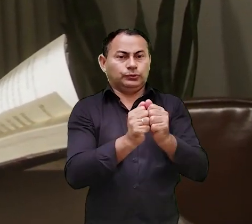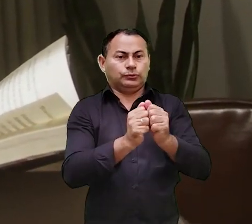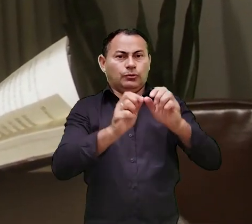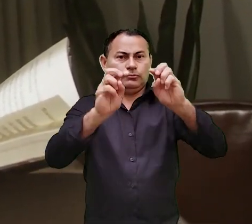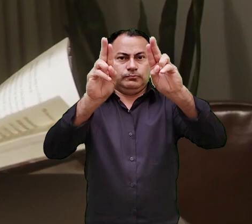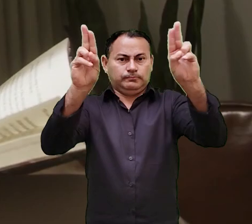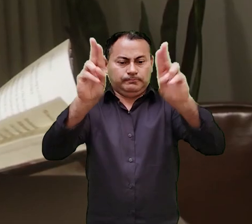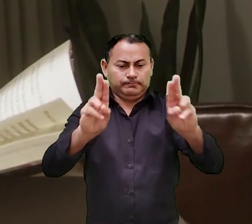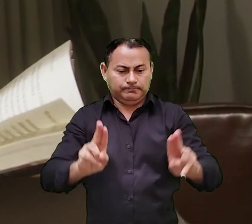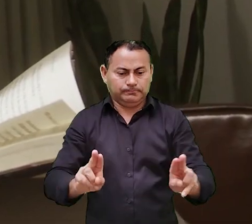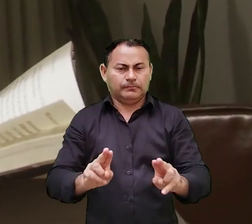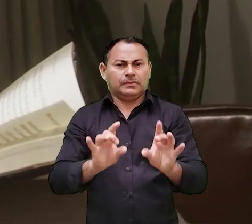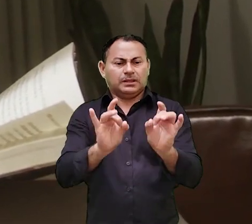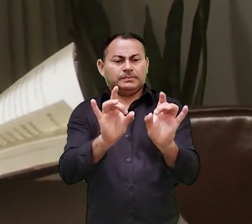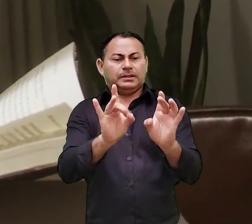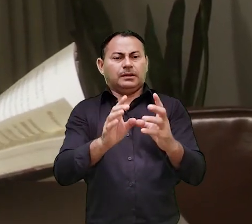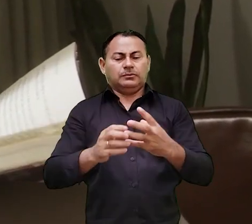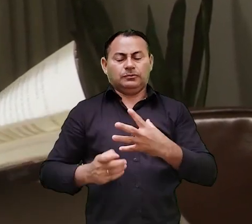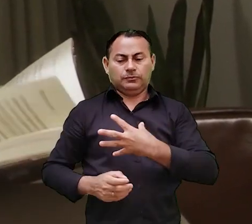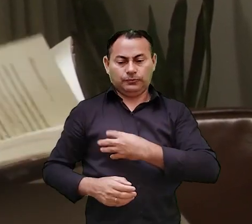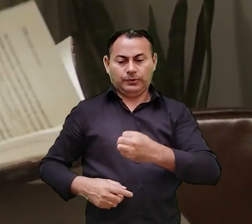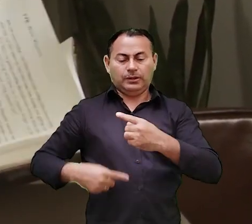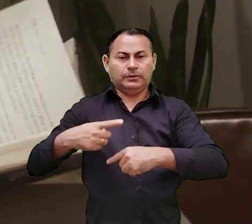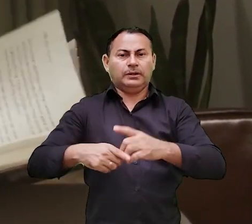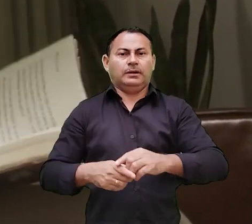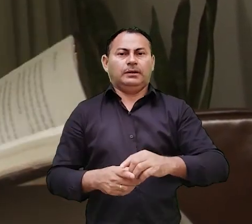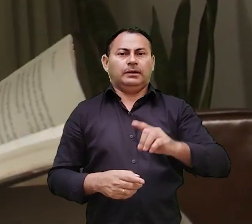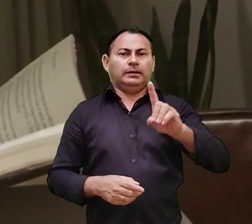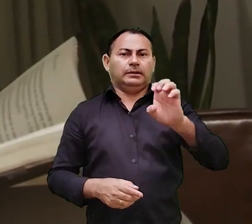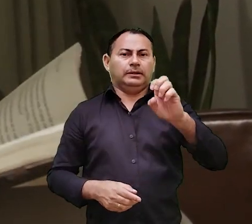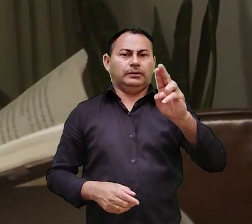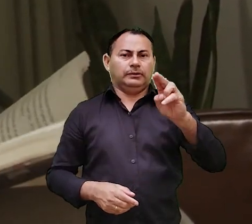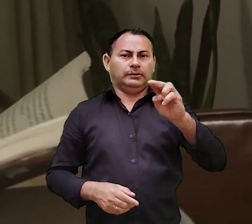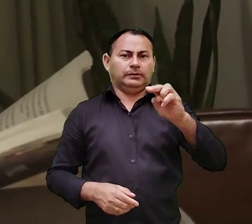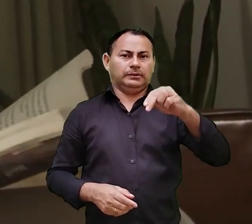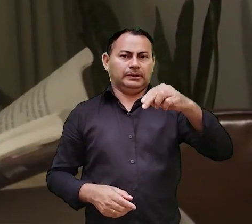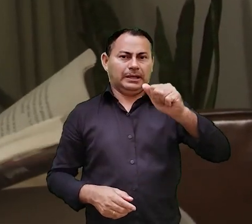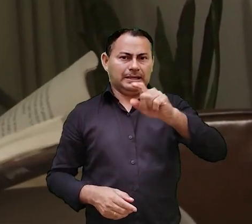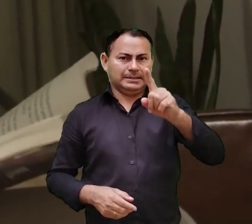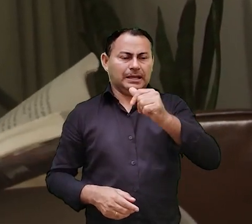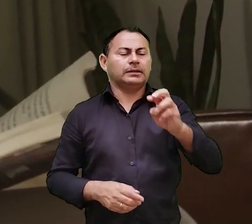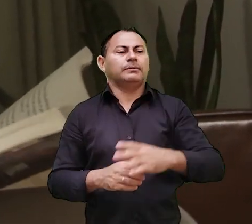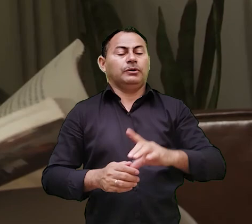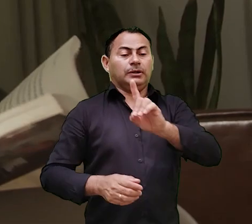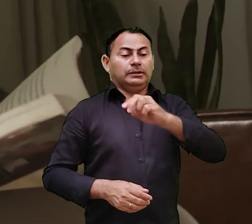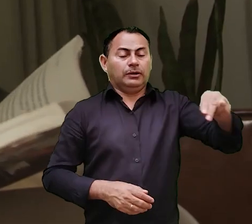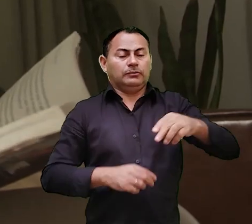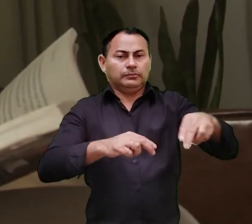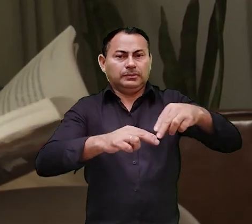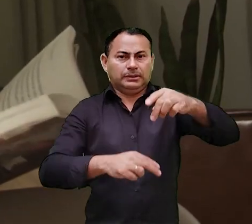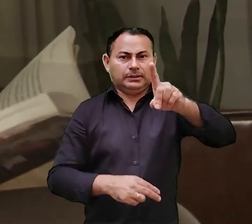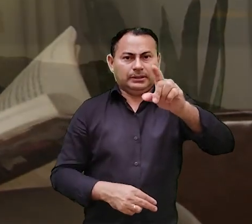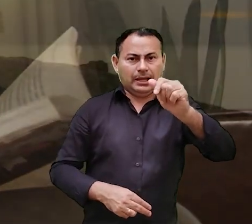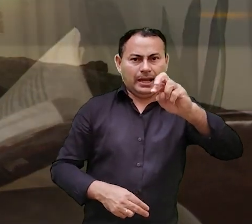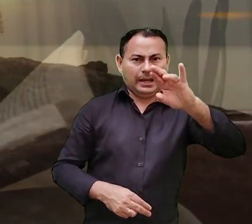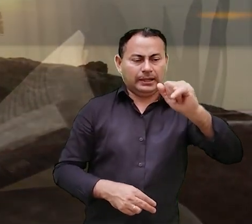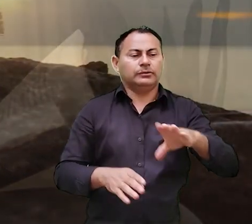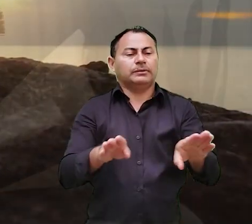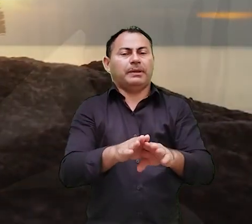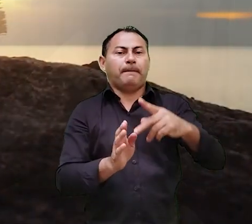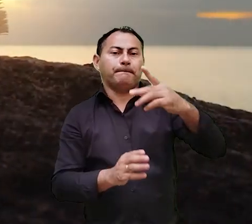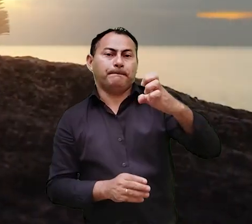Nabucodonosor foi especial e continuou pelo reinado de seu filho Belsazzar. Depois Daniel ministrou para Dário,